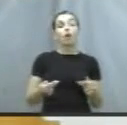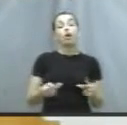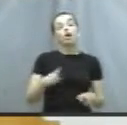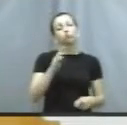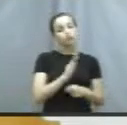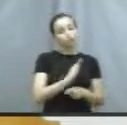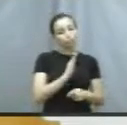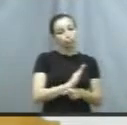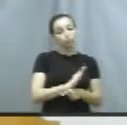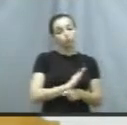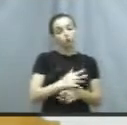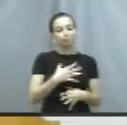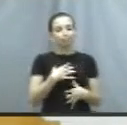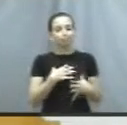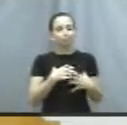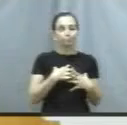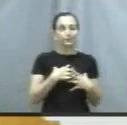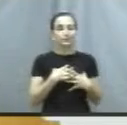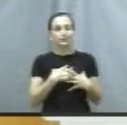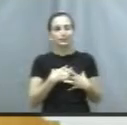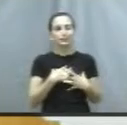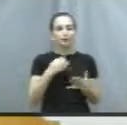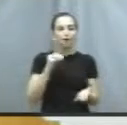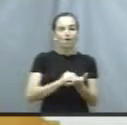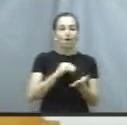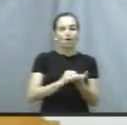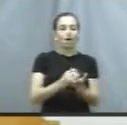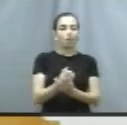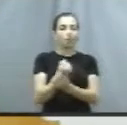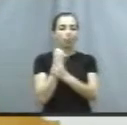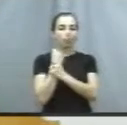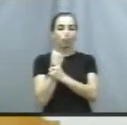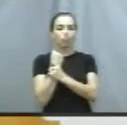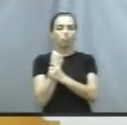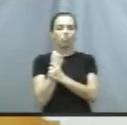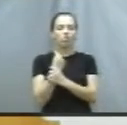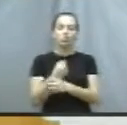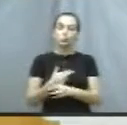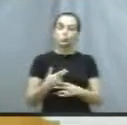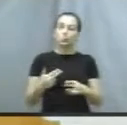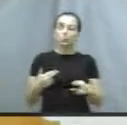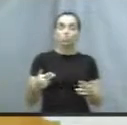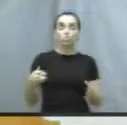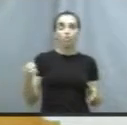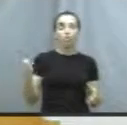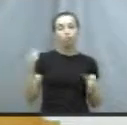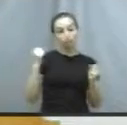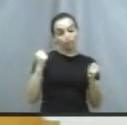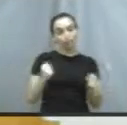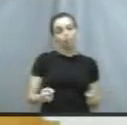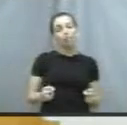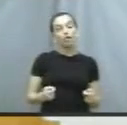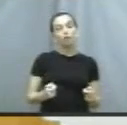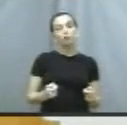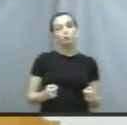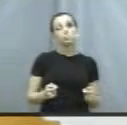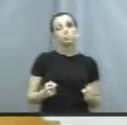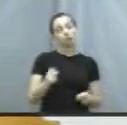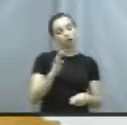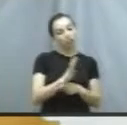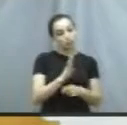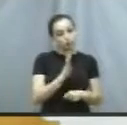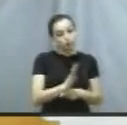contribuindo para uma sensação de insegurança, e algumas situações, muitas vezes, podem favorecer esse